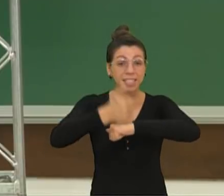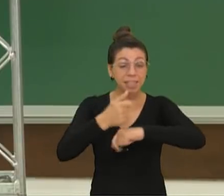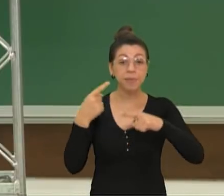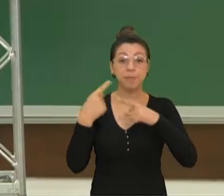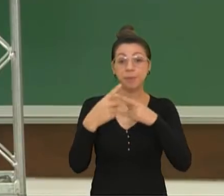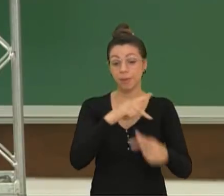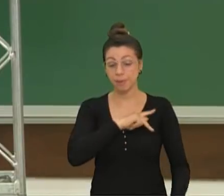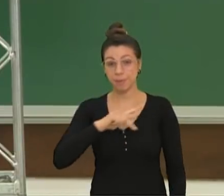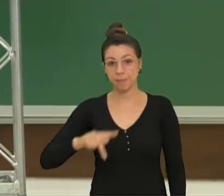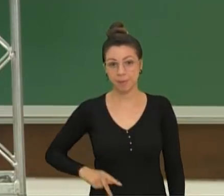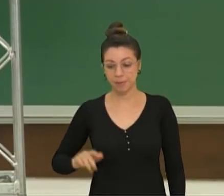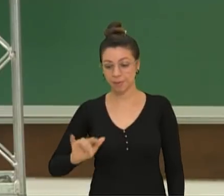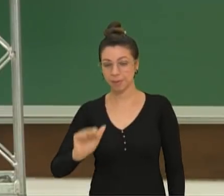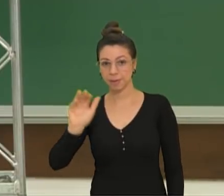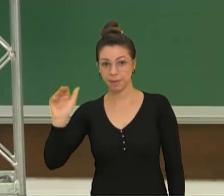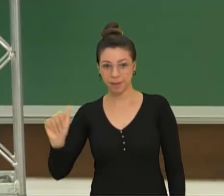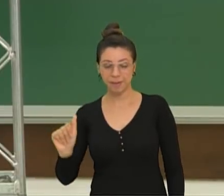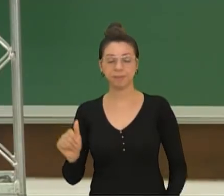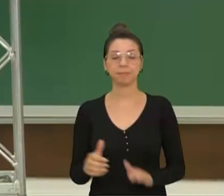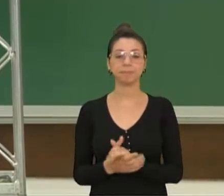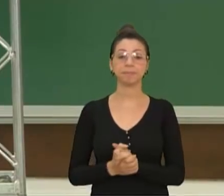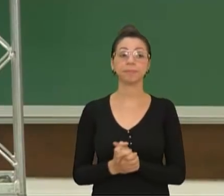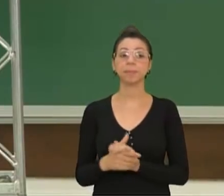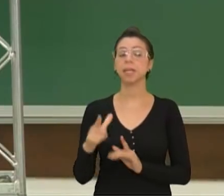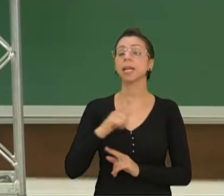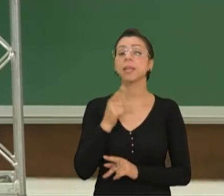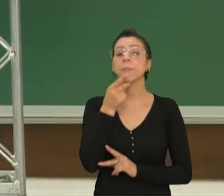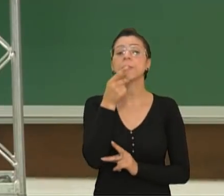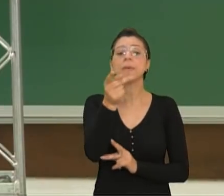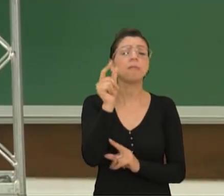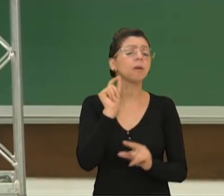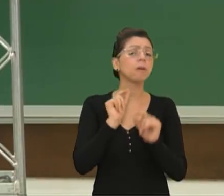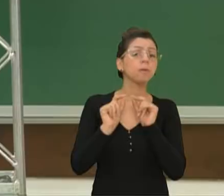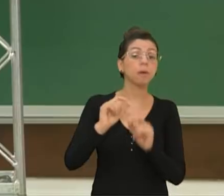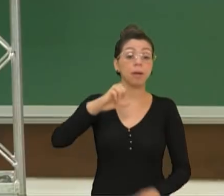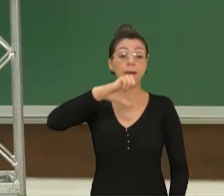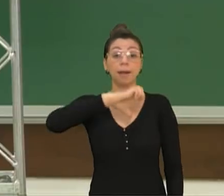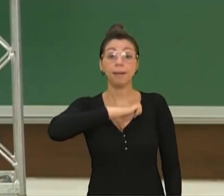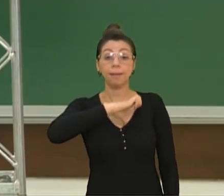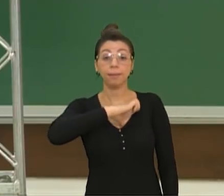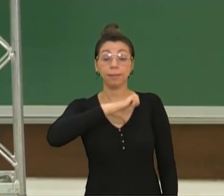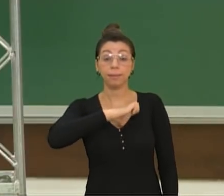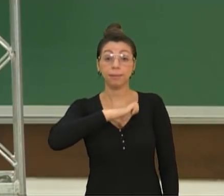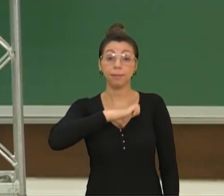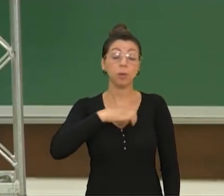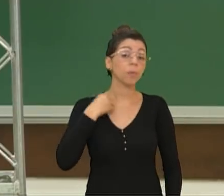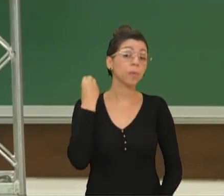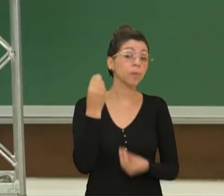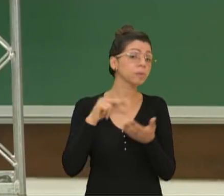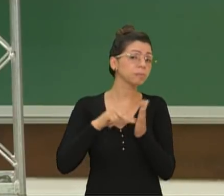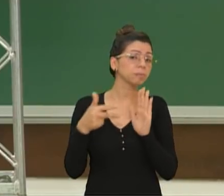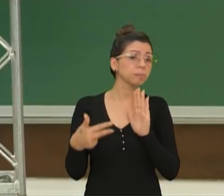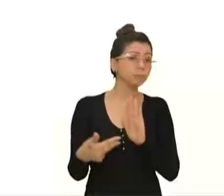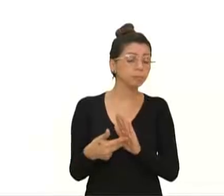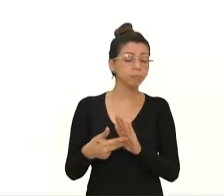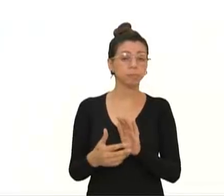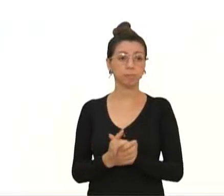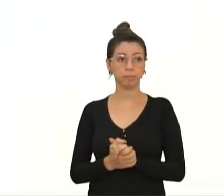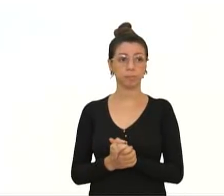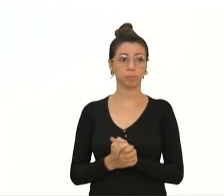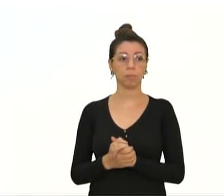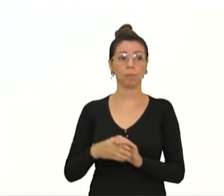África do Sul, ele tem uma fala sobre a ética do Ubuntu. O que ele realmente diz sobre isso?